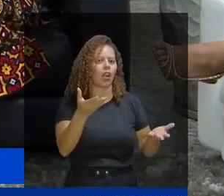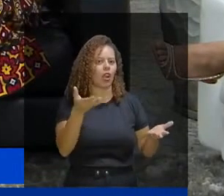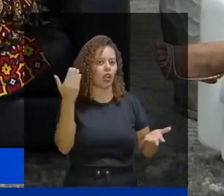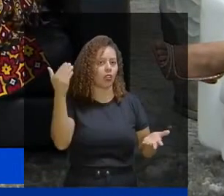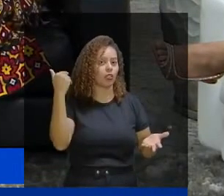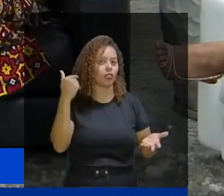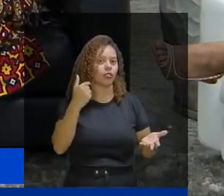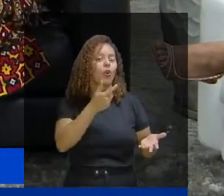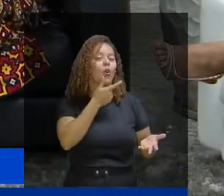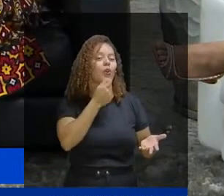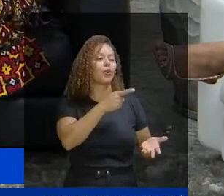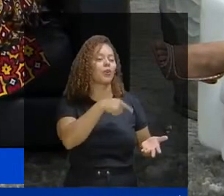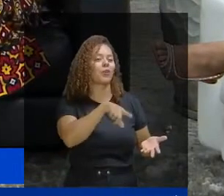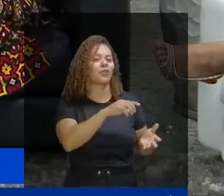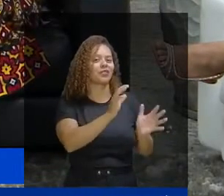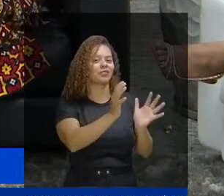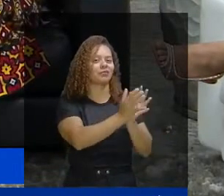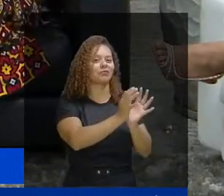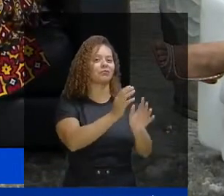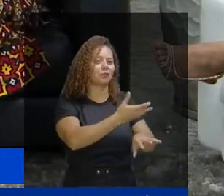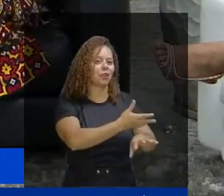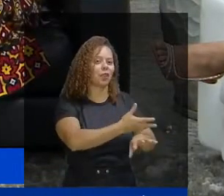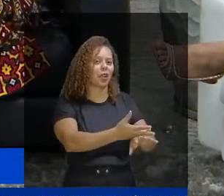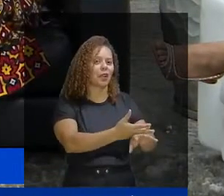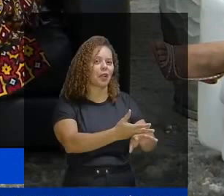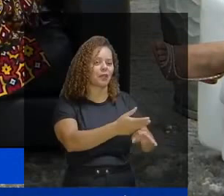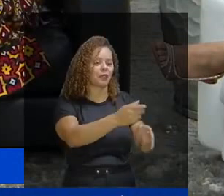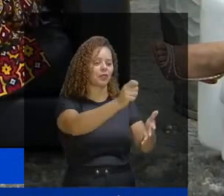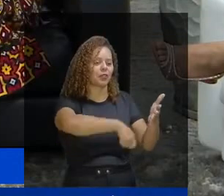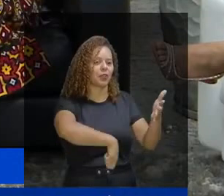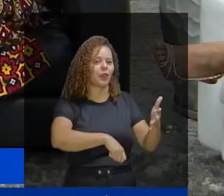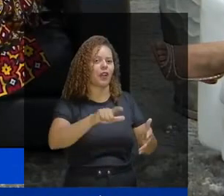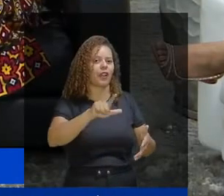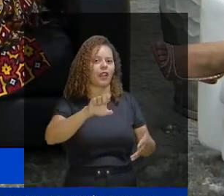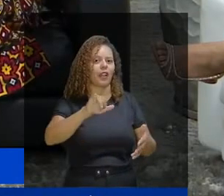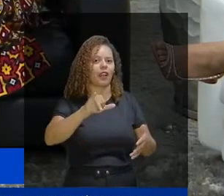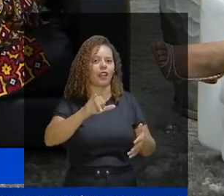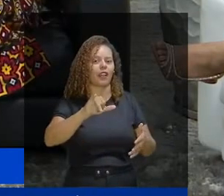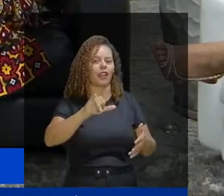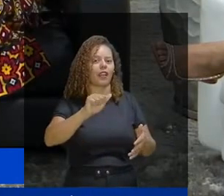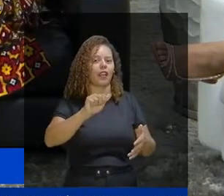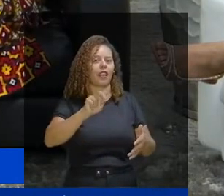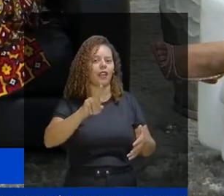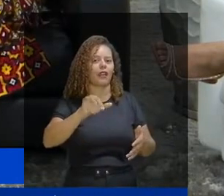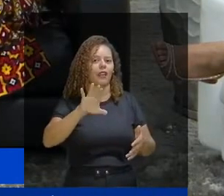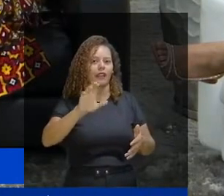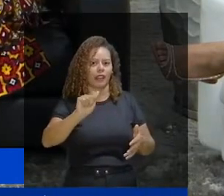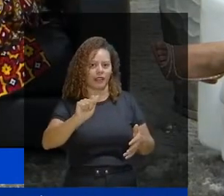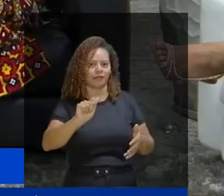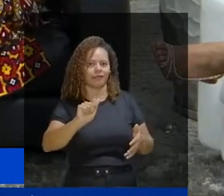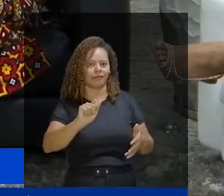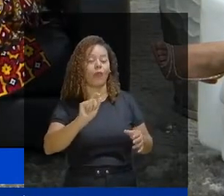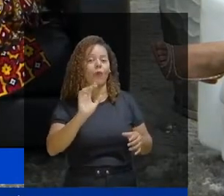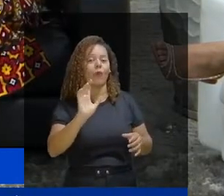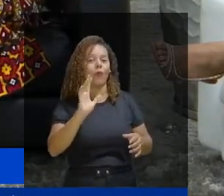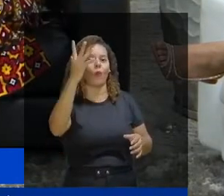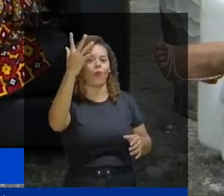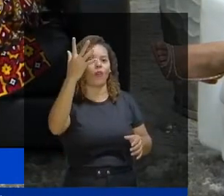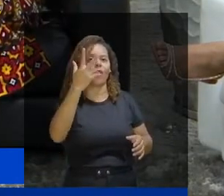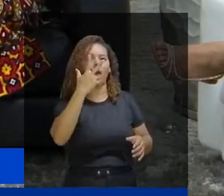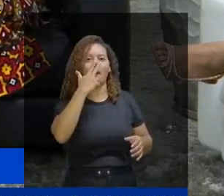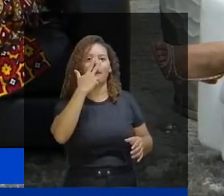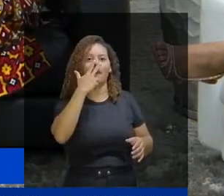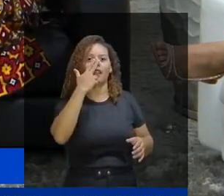Áurea, ficaram todos os escravos livres da noite para o dia, ao invés de fazer uma grande